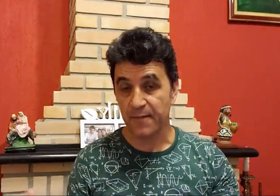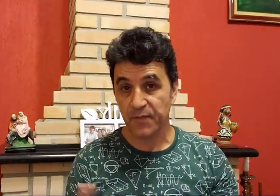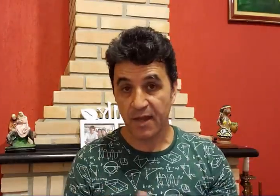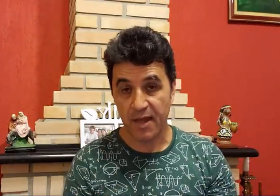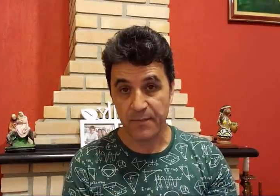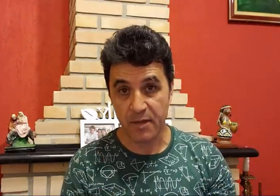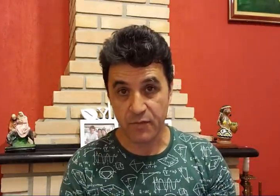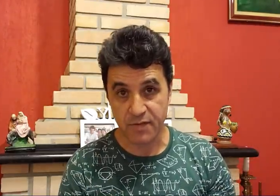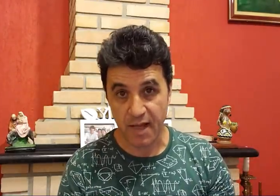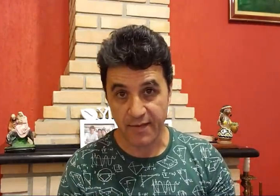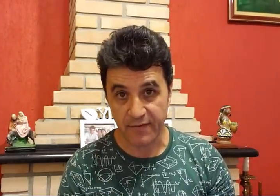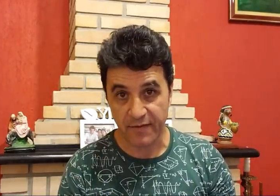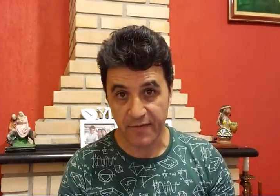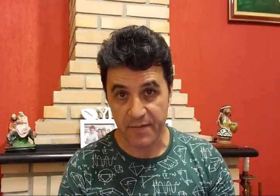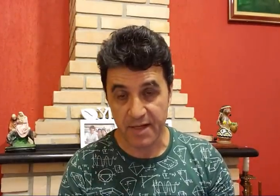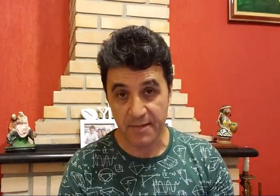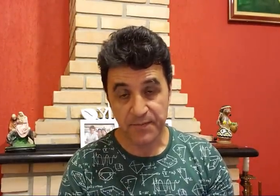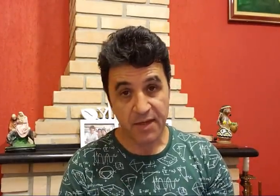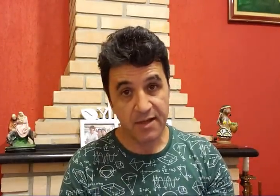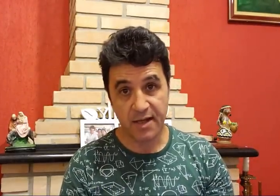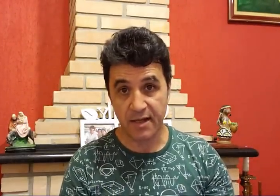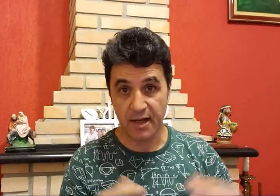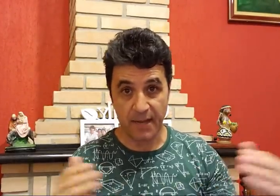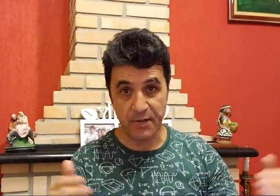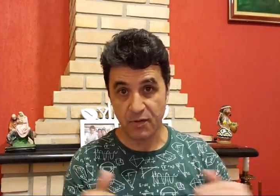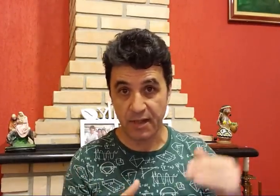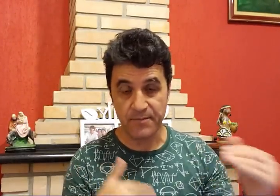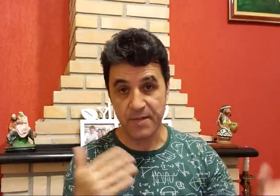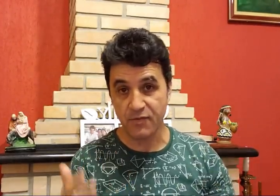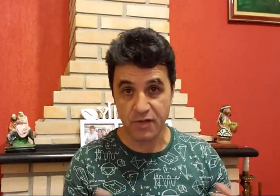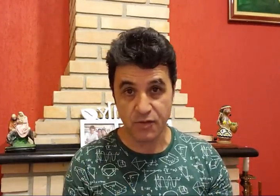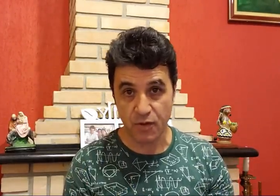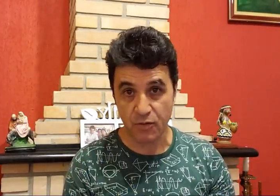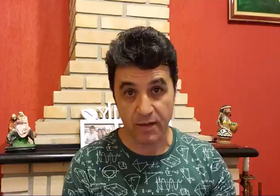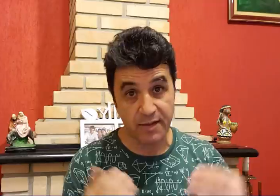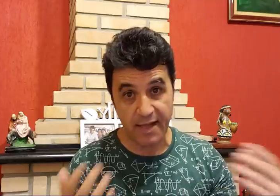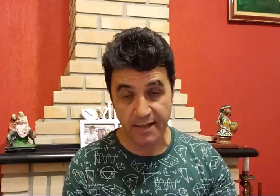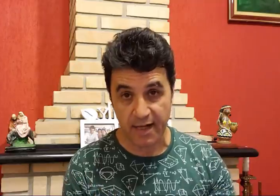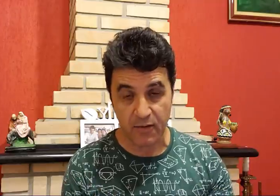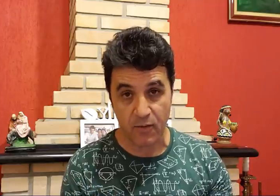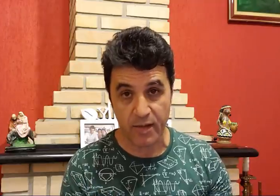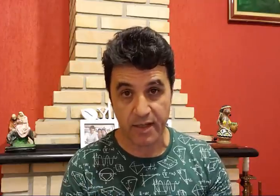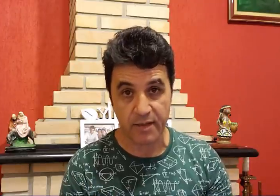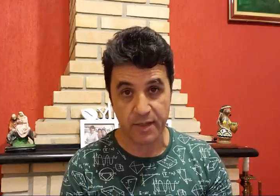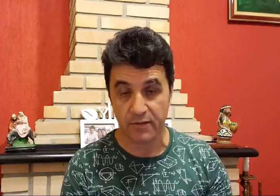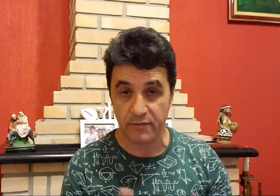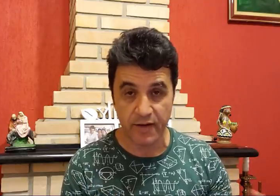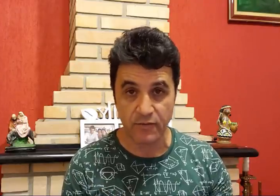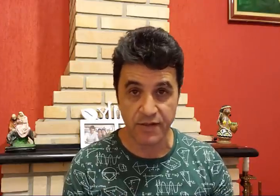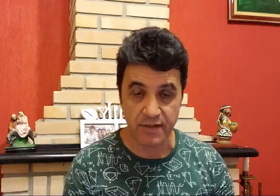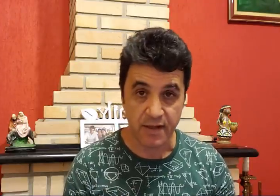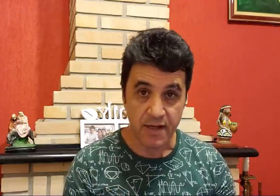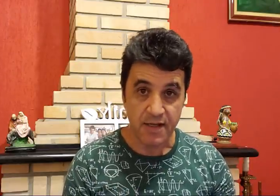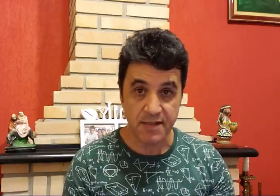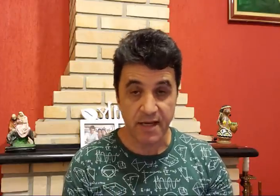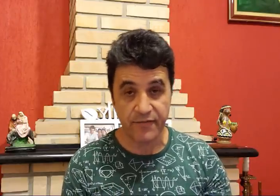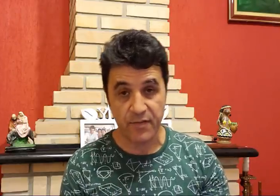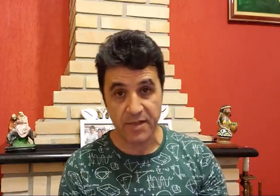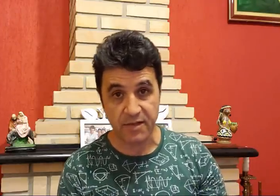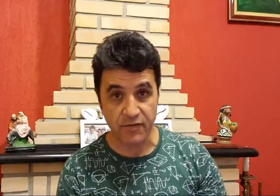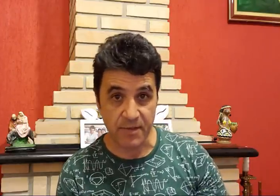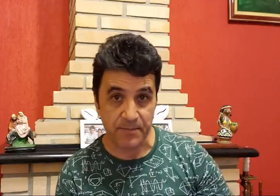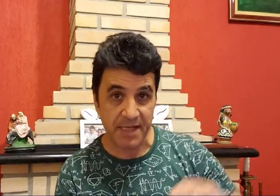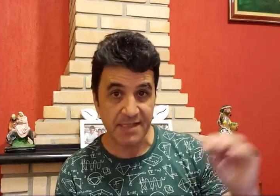lá membros da família e que a pessoa tem menos de 18 anos e quer entrar com o requerimento, não vai conseguir. E